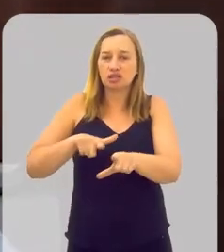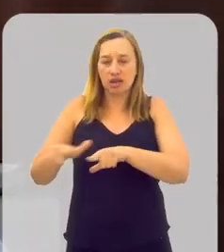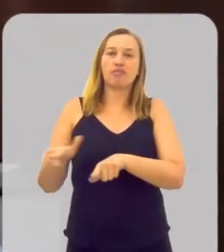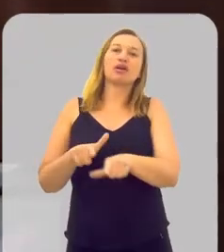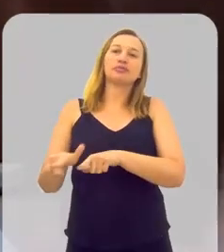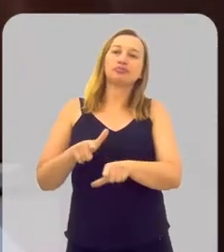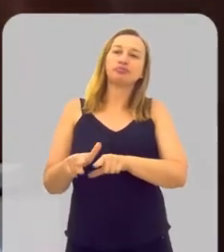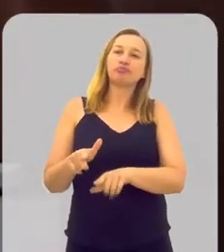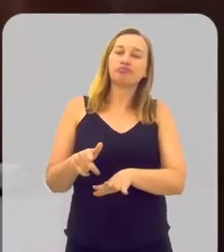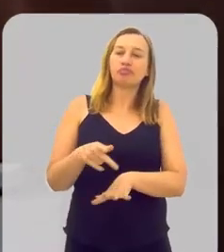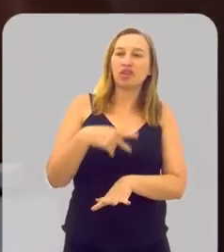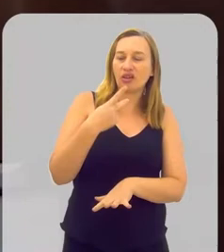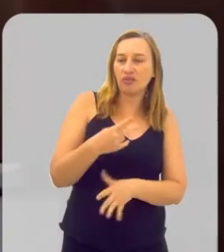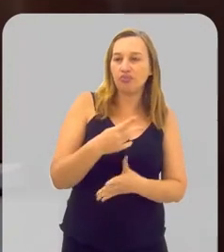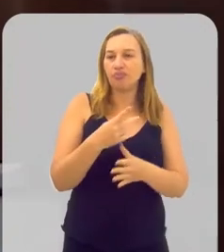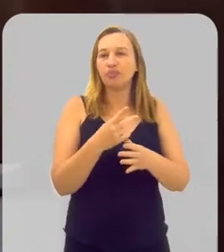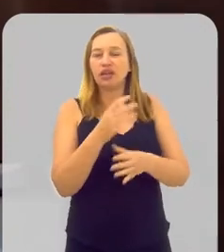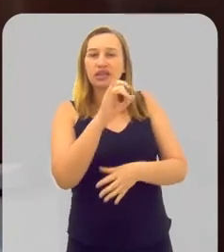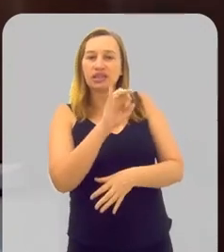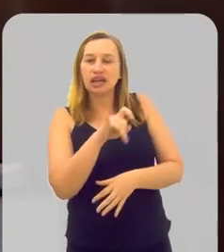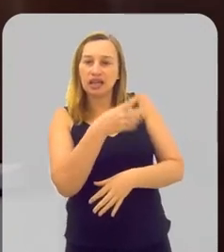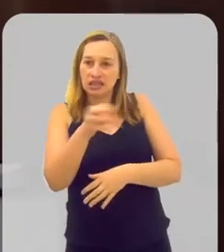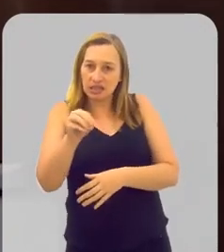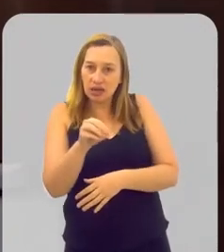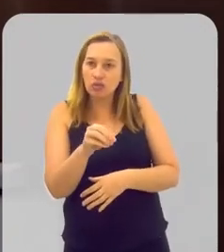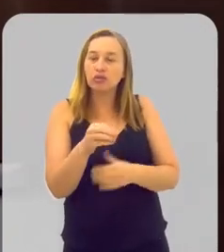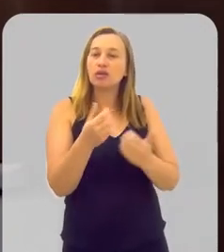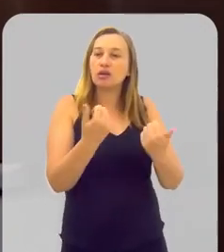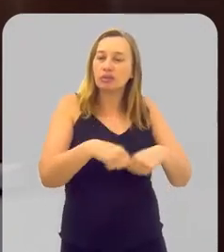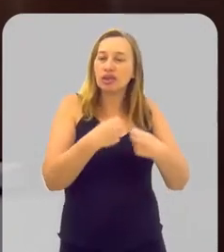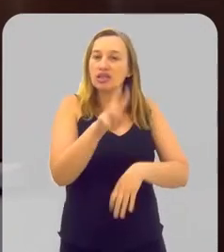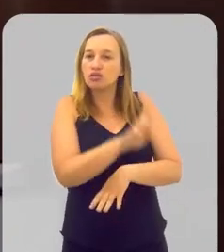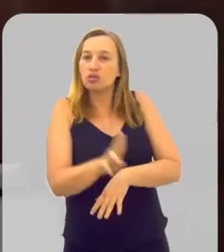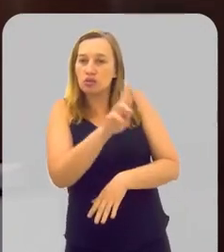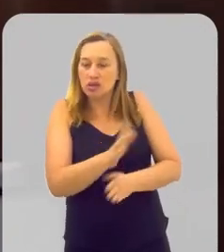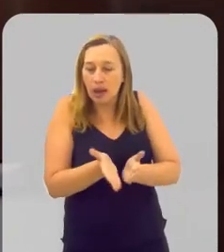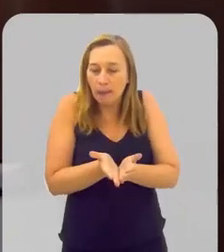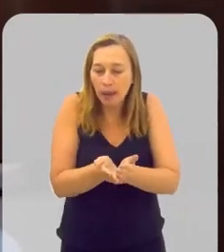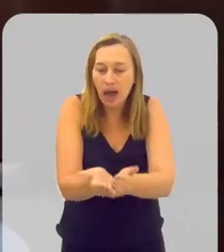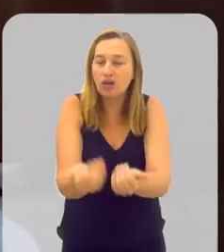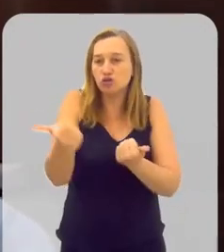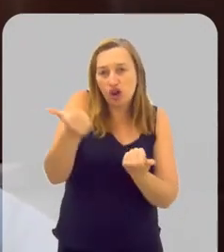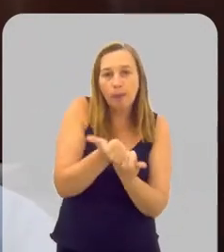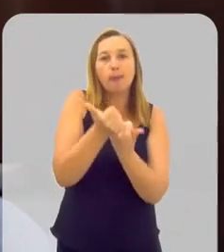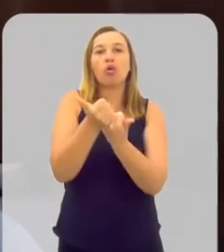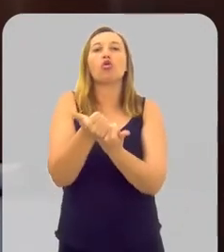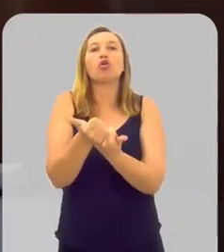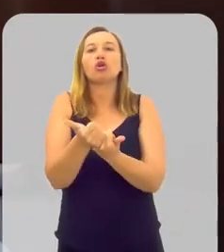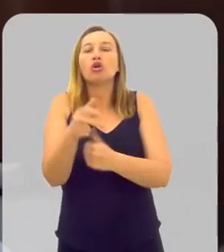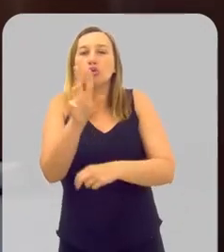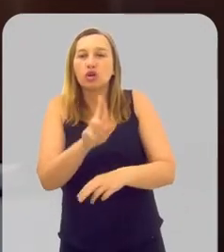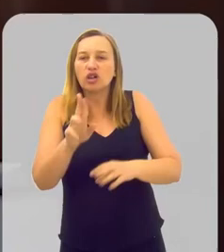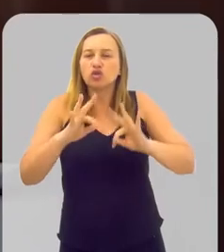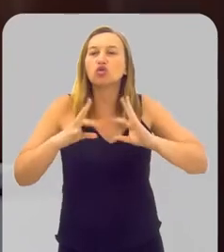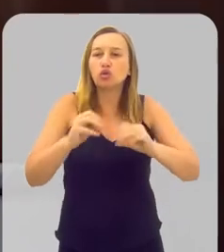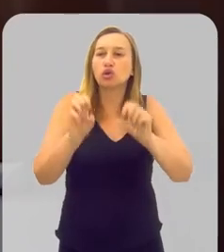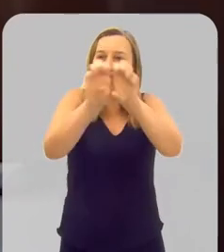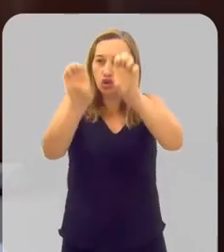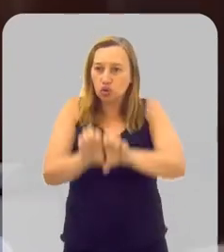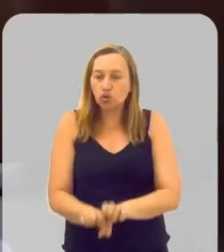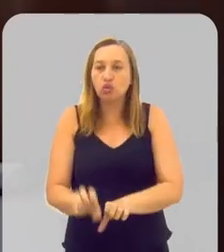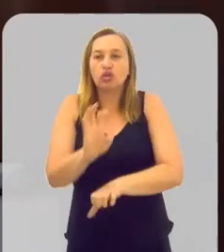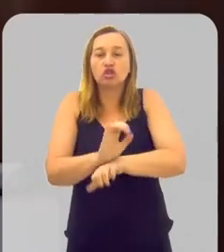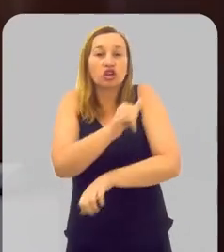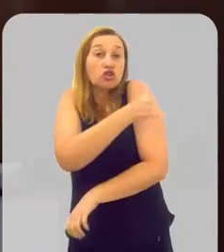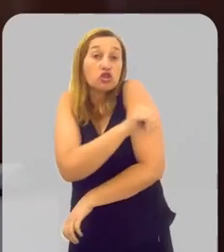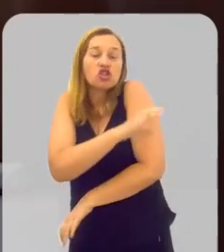fornecimento de bens e serviços. Então, quando você vai fazer uma instalação de uma eólica offshore, você vai acabar utilizando barcos de apoio, você vai